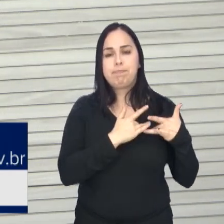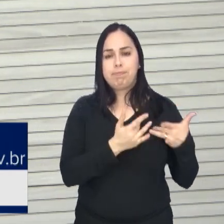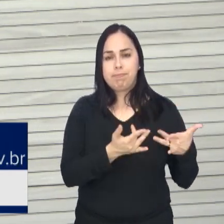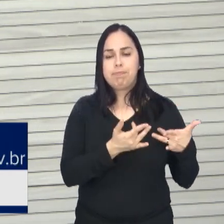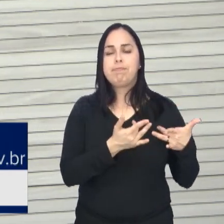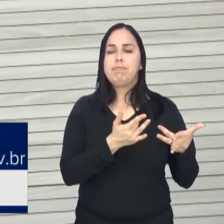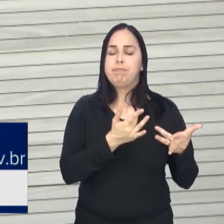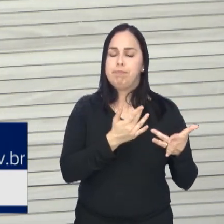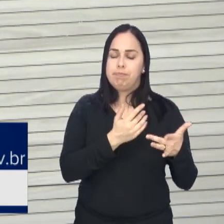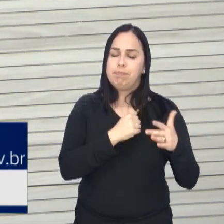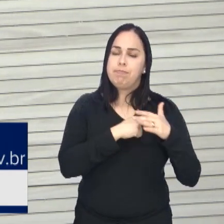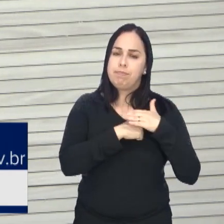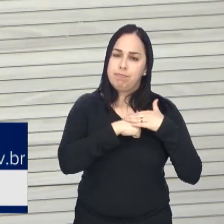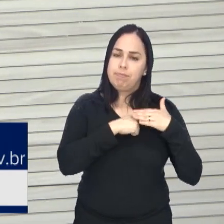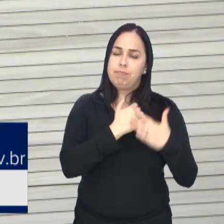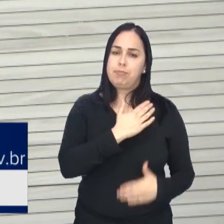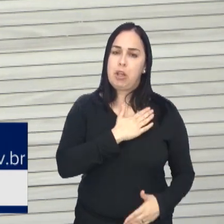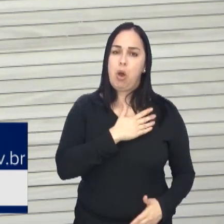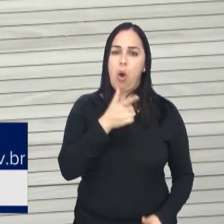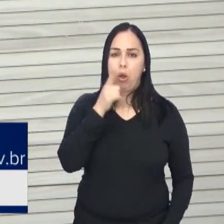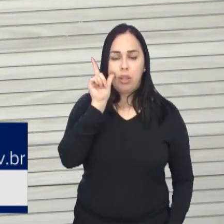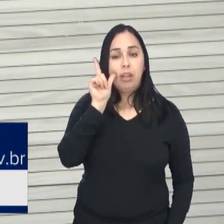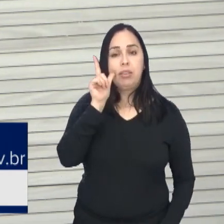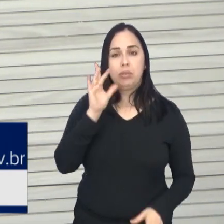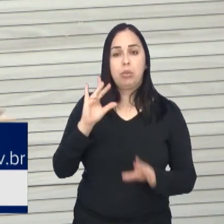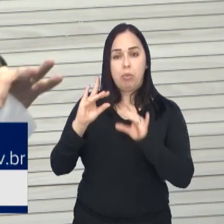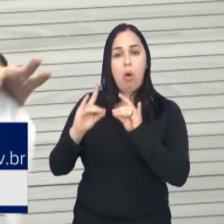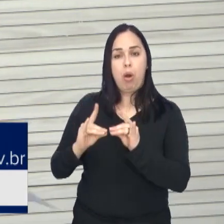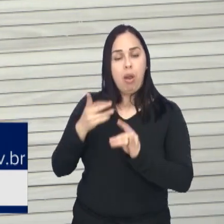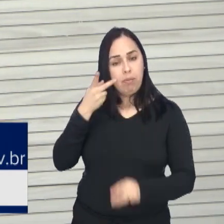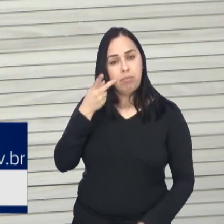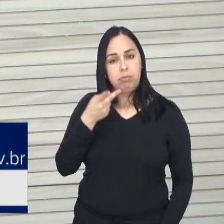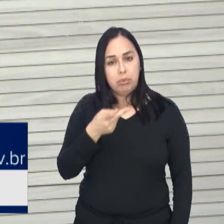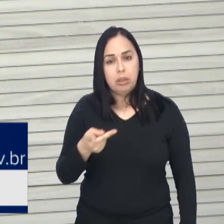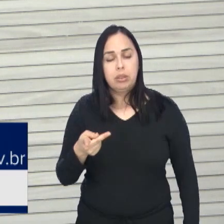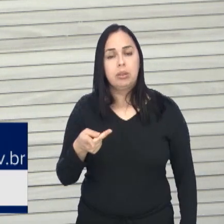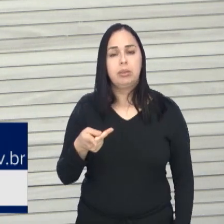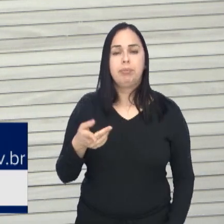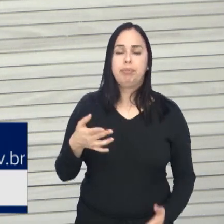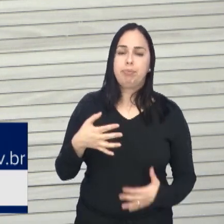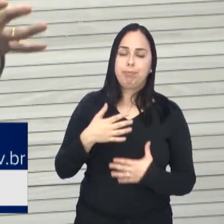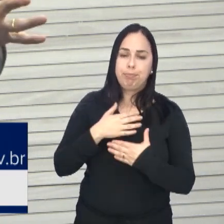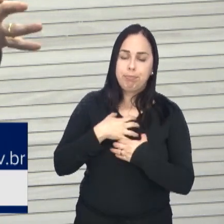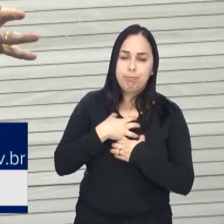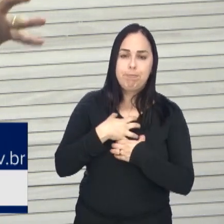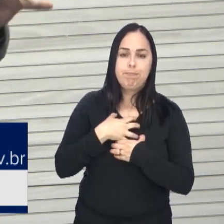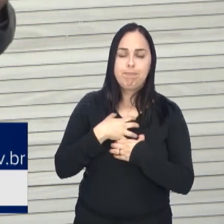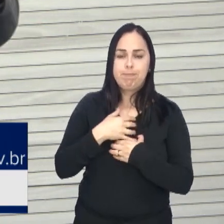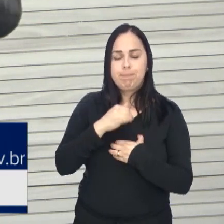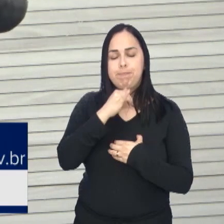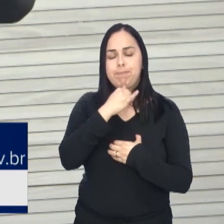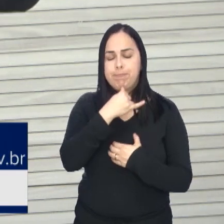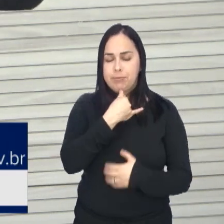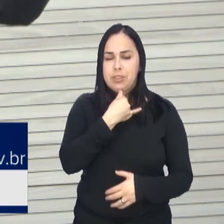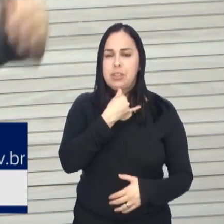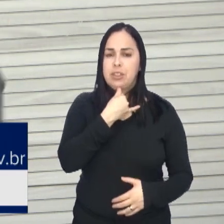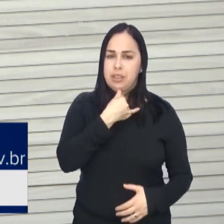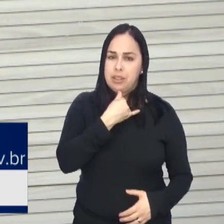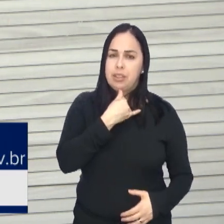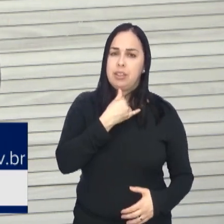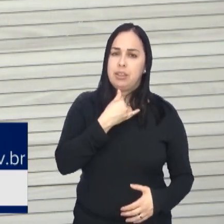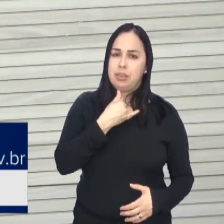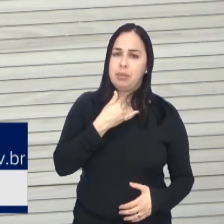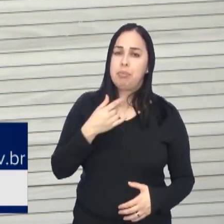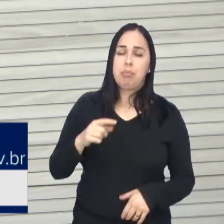familiares, amigos. Estive ontem lá e foi algo que nos deixou muito triste, né? Porque foi um processo